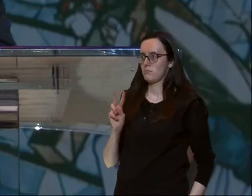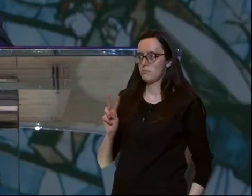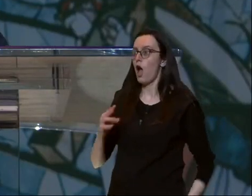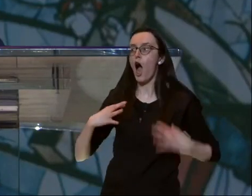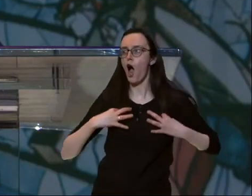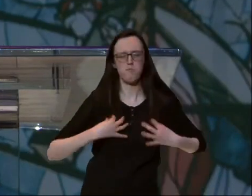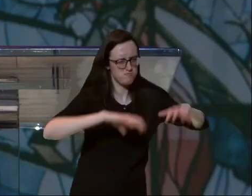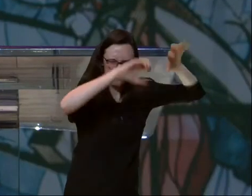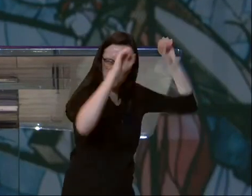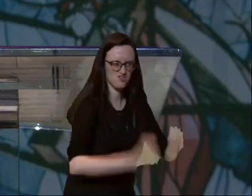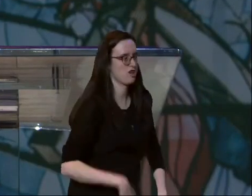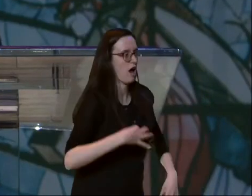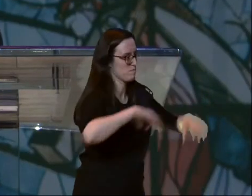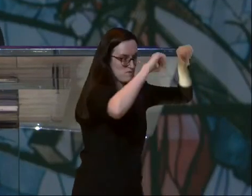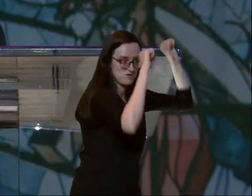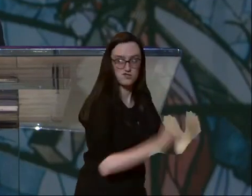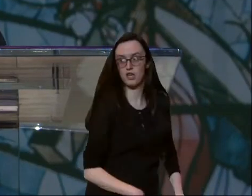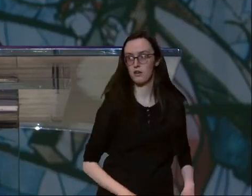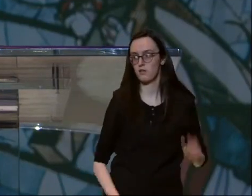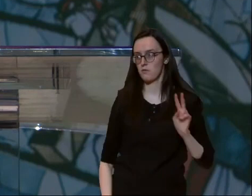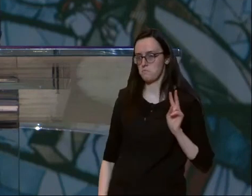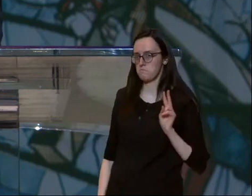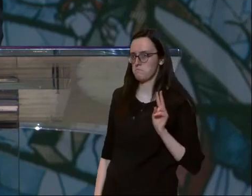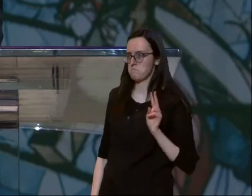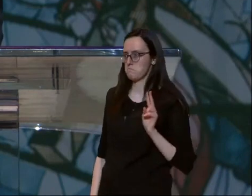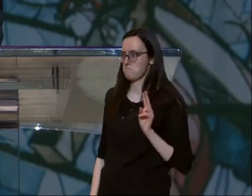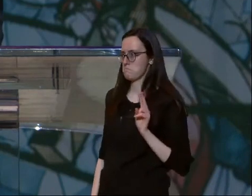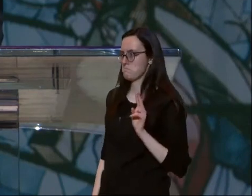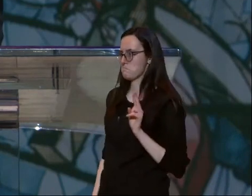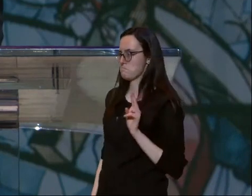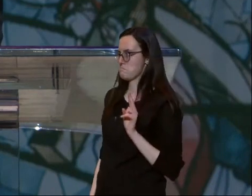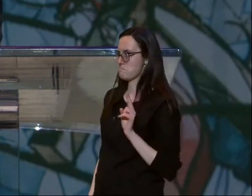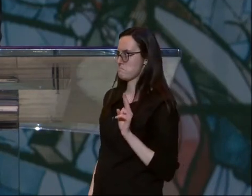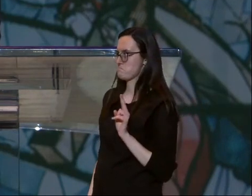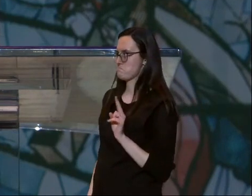né? E quando chegaram no rei, o rei não tinha um dedo.